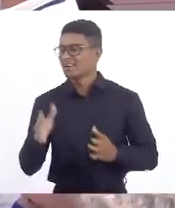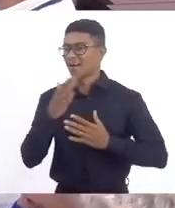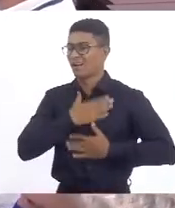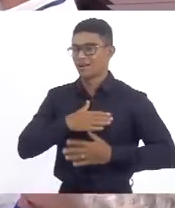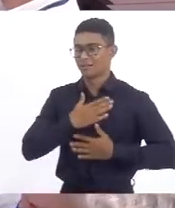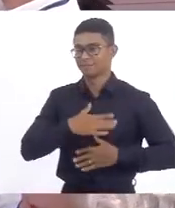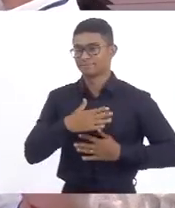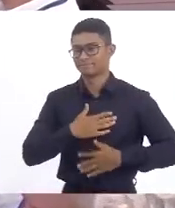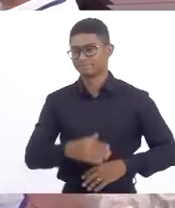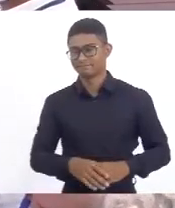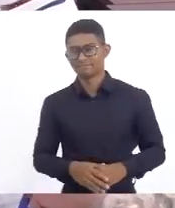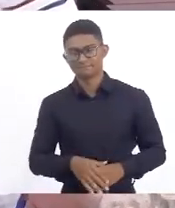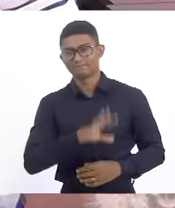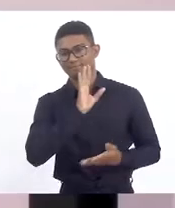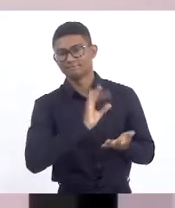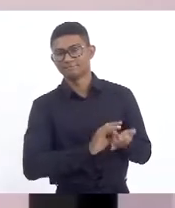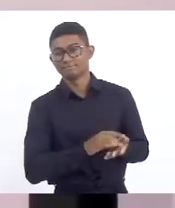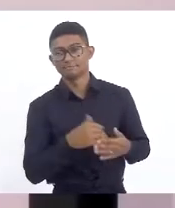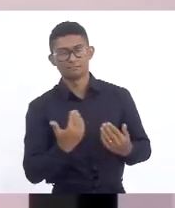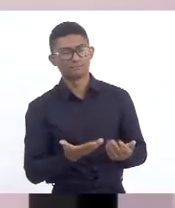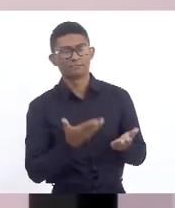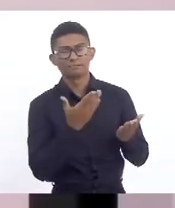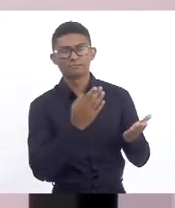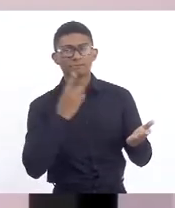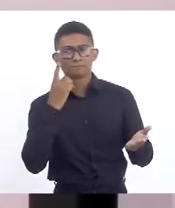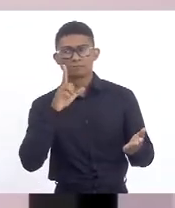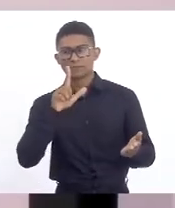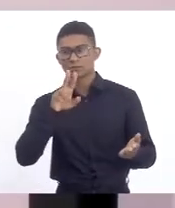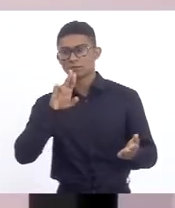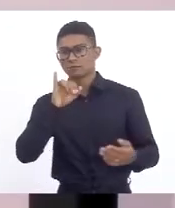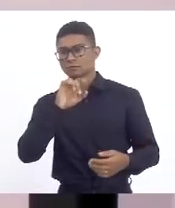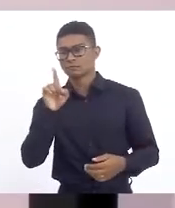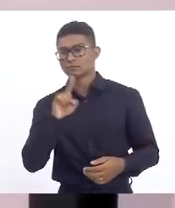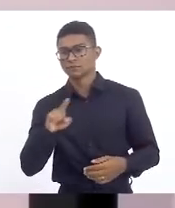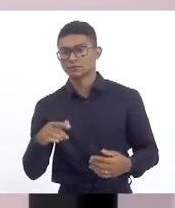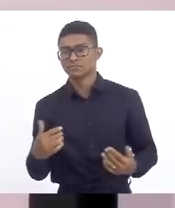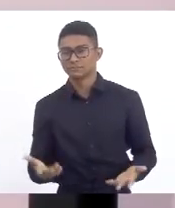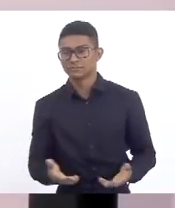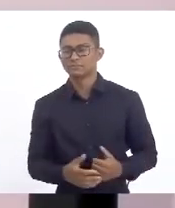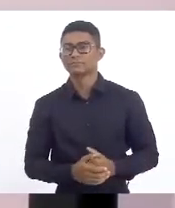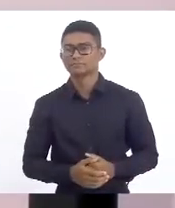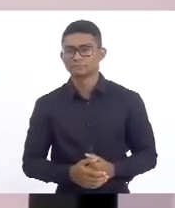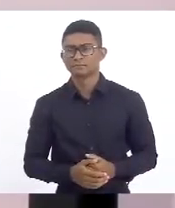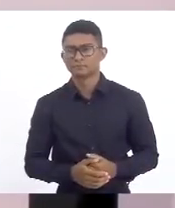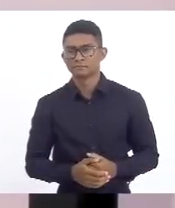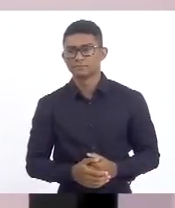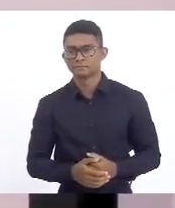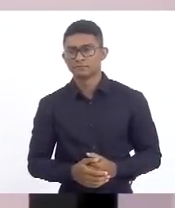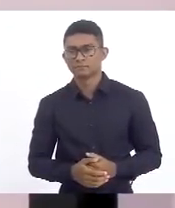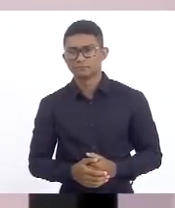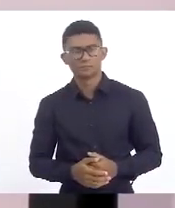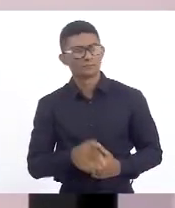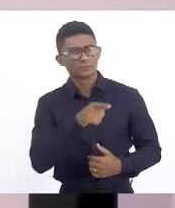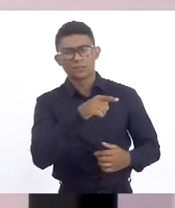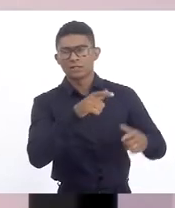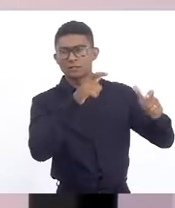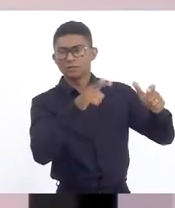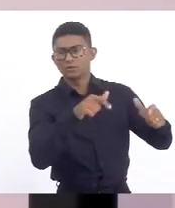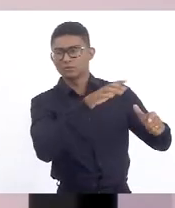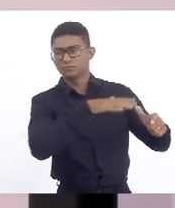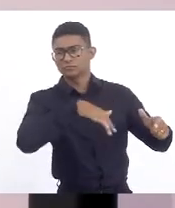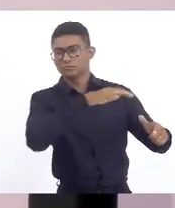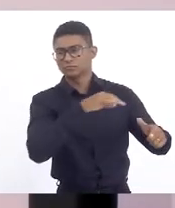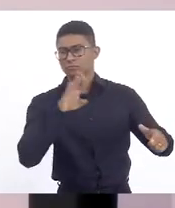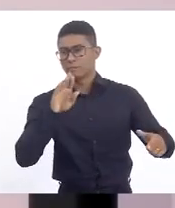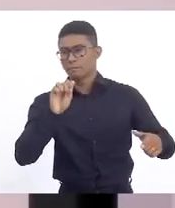verdade. Isso. E deputado Luiz Martins, morador de Nova Iguaçu, cidadão da Baixada Fluminense, a qual conhece muito bem aquele território